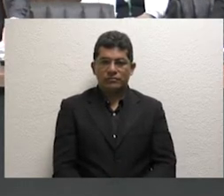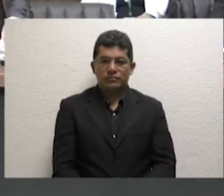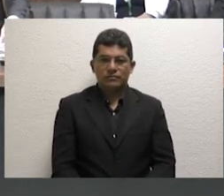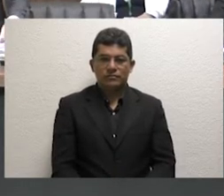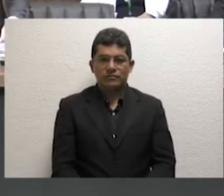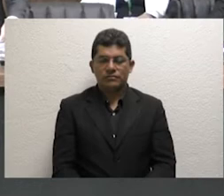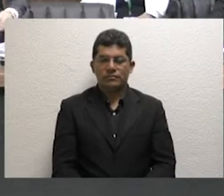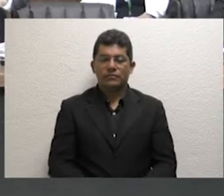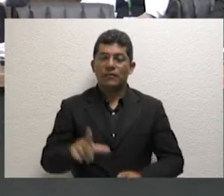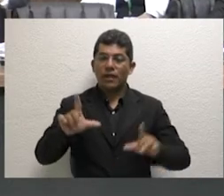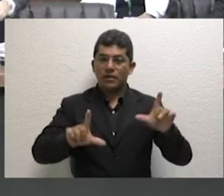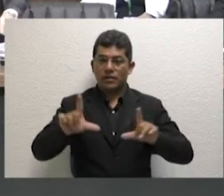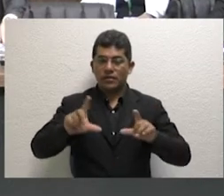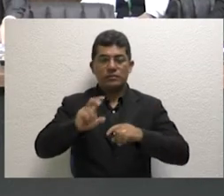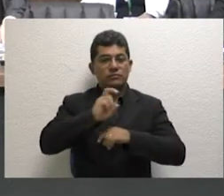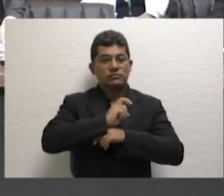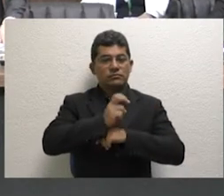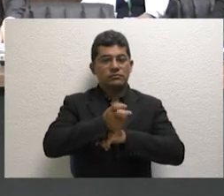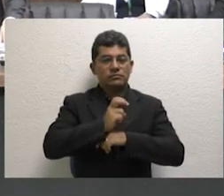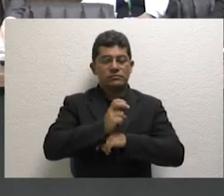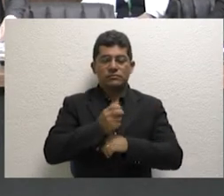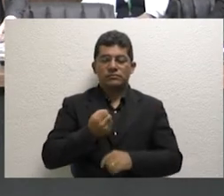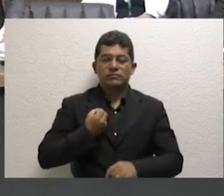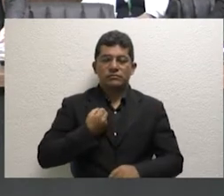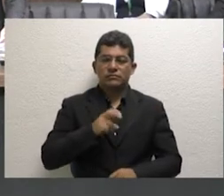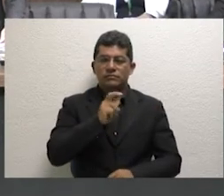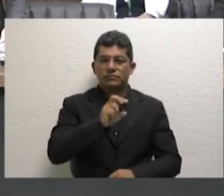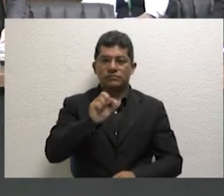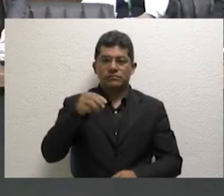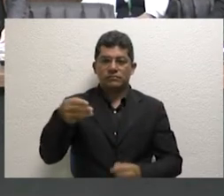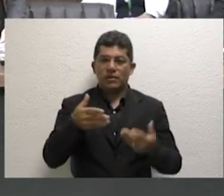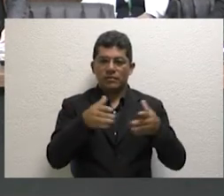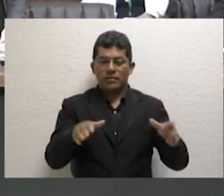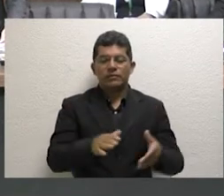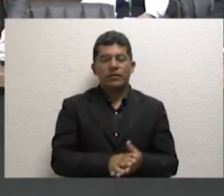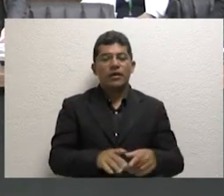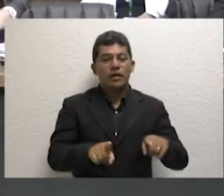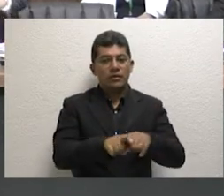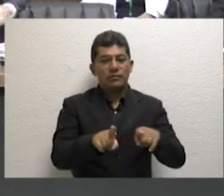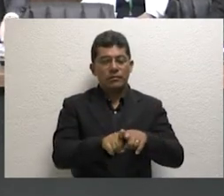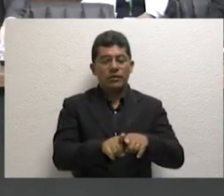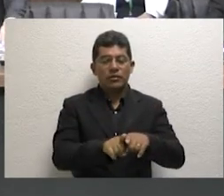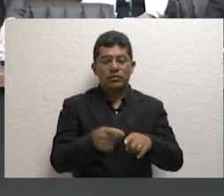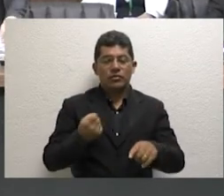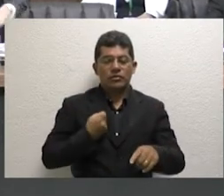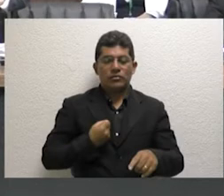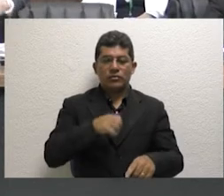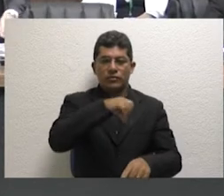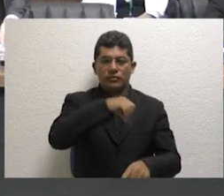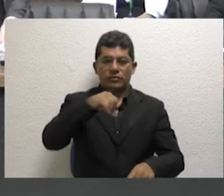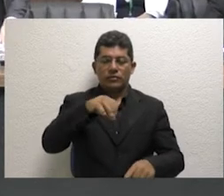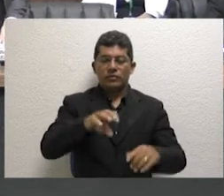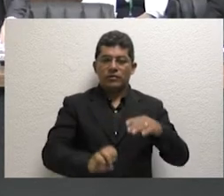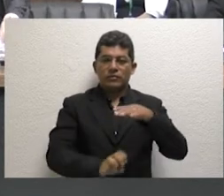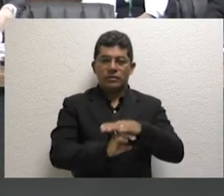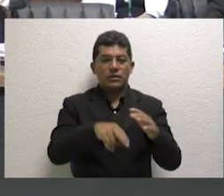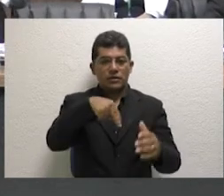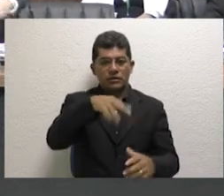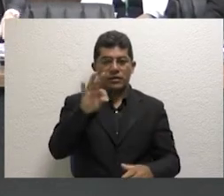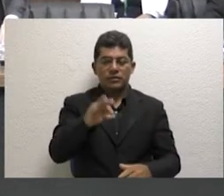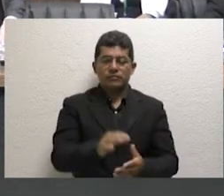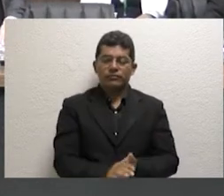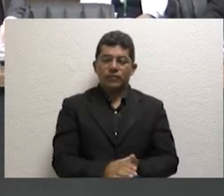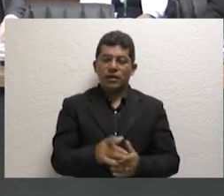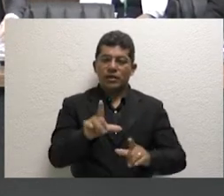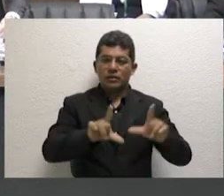TV Assembleia Canal Segure 5.3 Sistema Digital Aberto 99.6 pela NET uma emissora do Poder